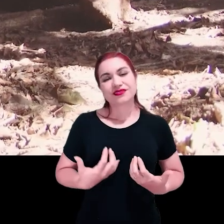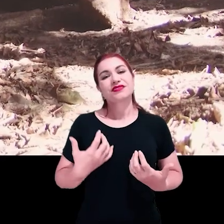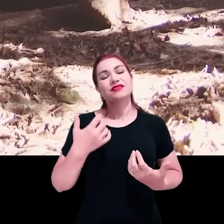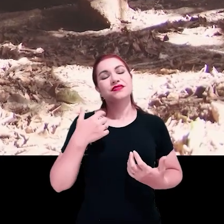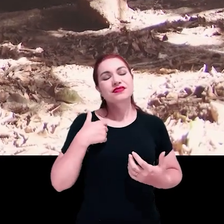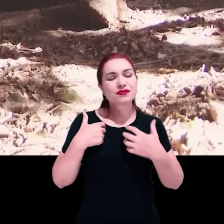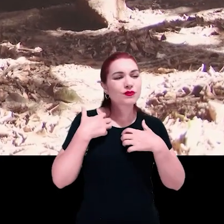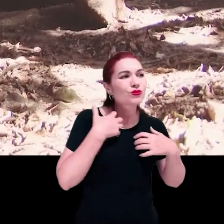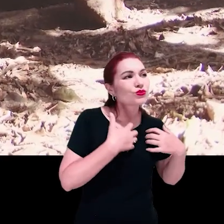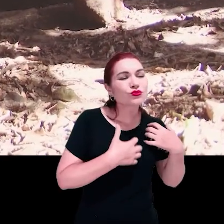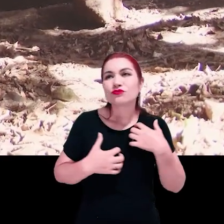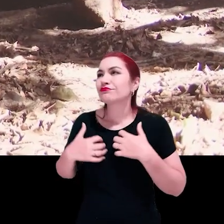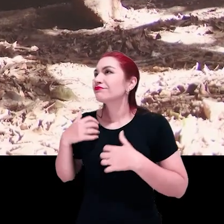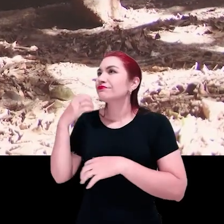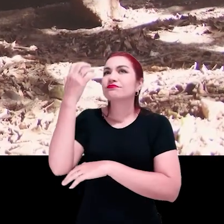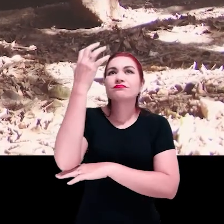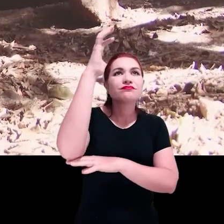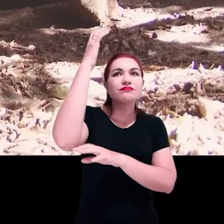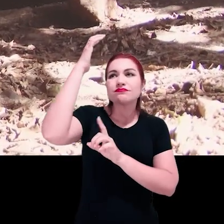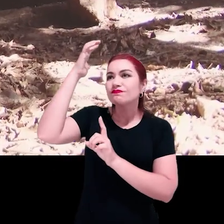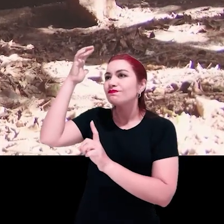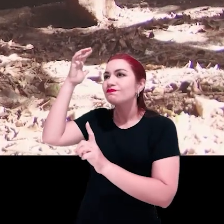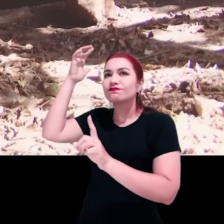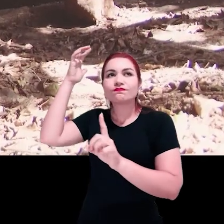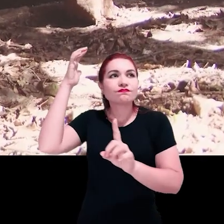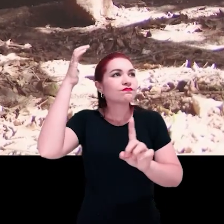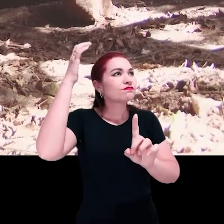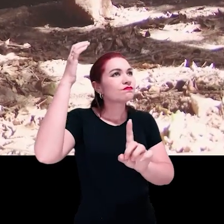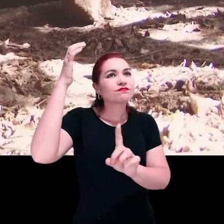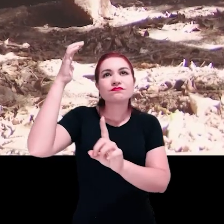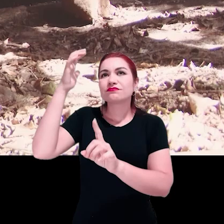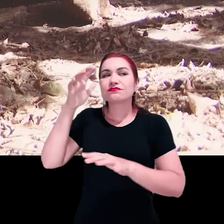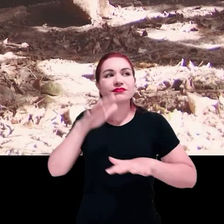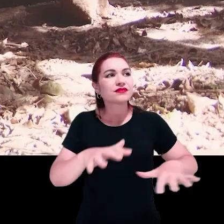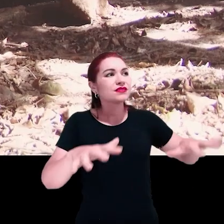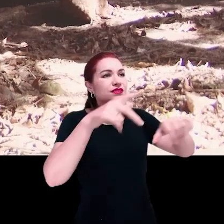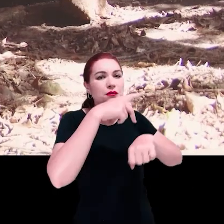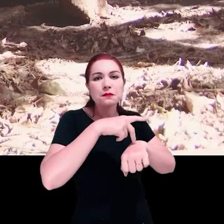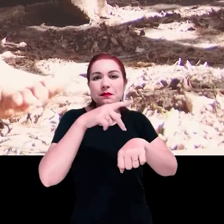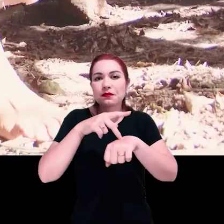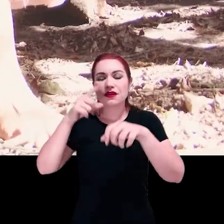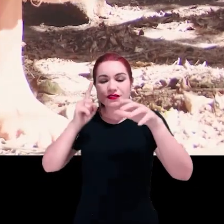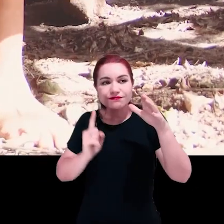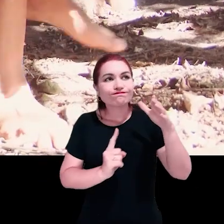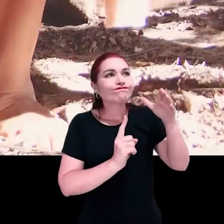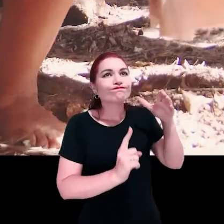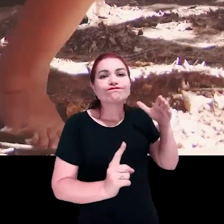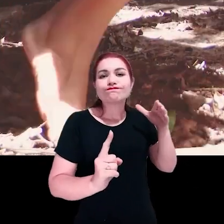me perdendo nas sombras. Estou me confundindo com essas pedras.